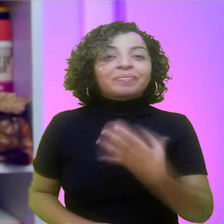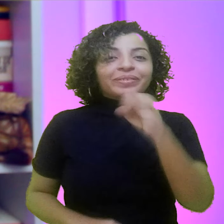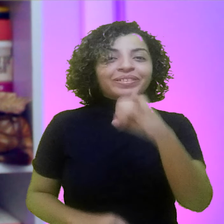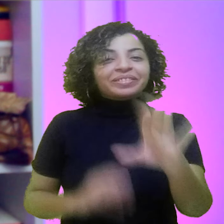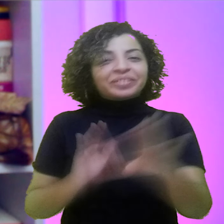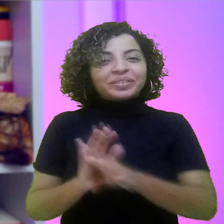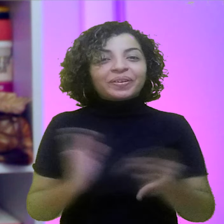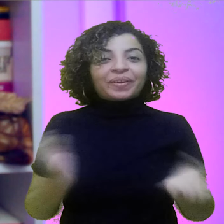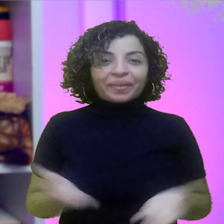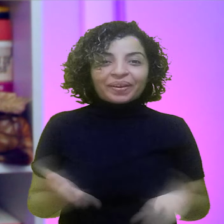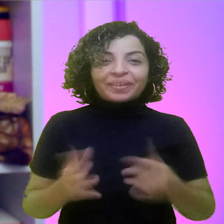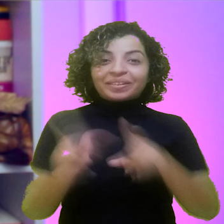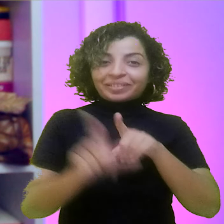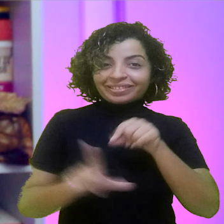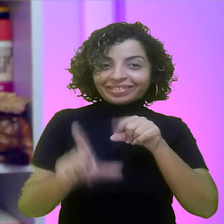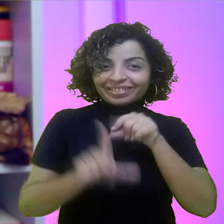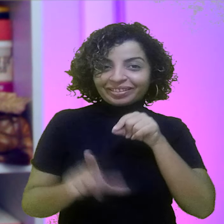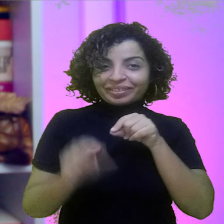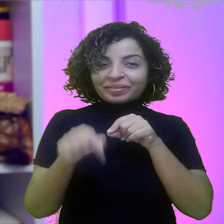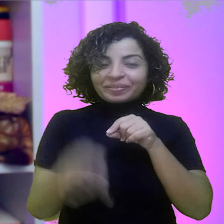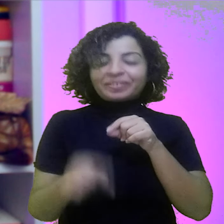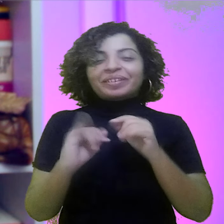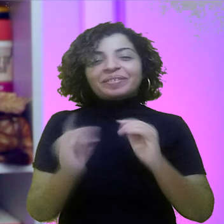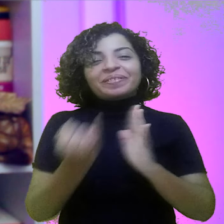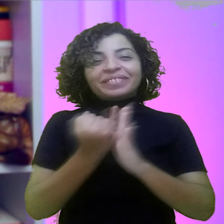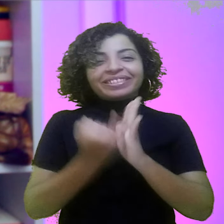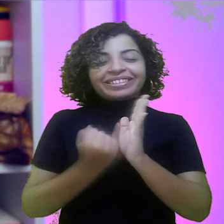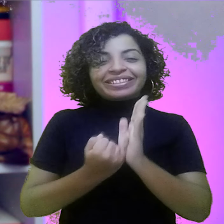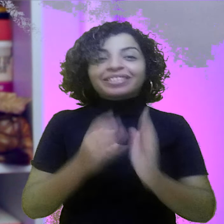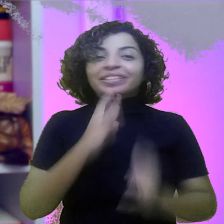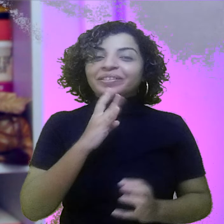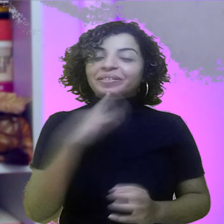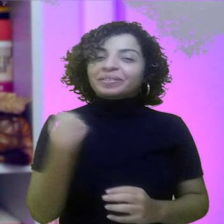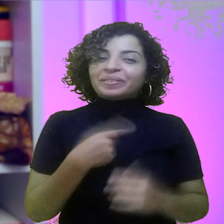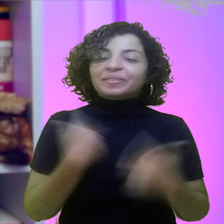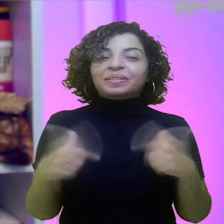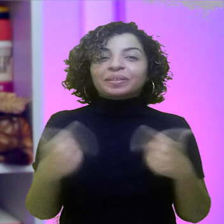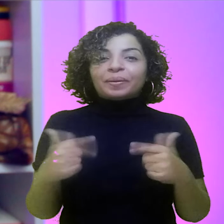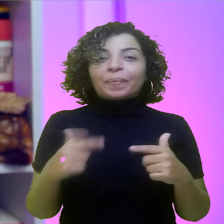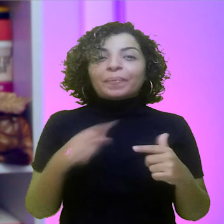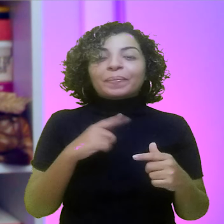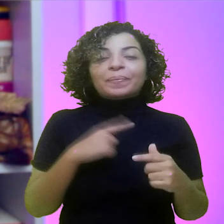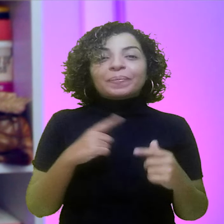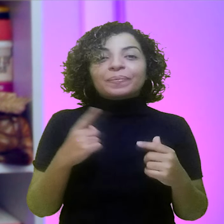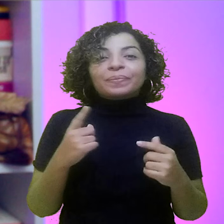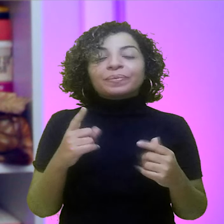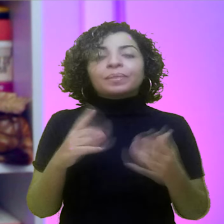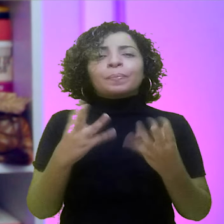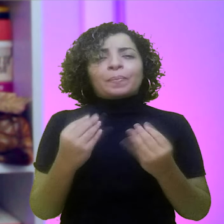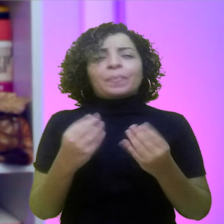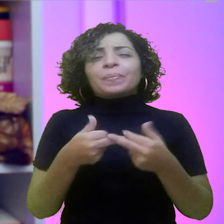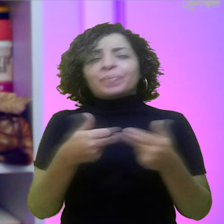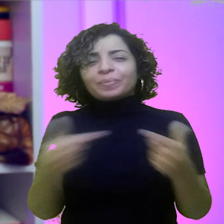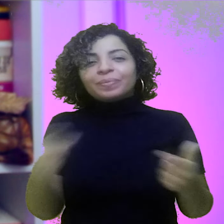Bom, se você chegou agora ao Seleção Literária, aproveita para se inscrever e conhecer o nosso trabalho. Tem muita coisa aqui